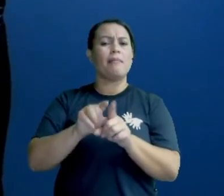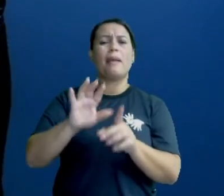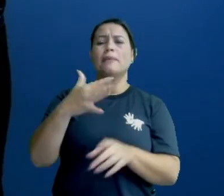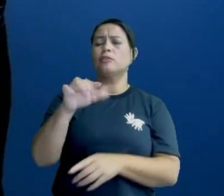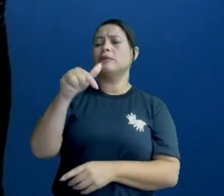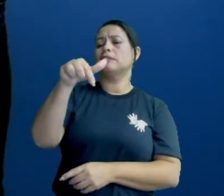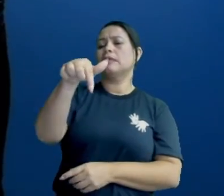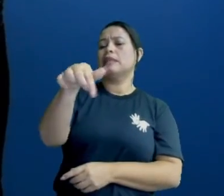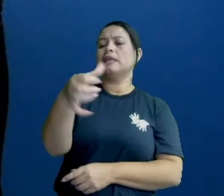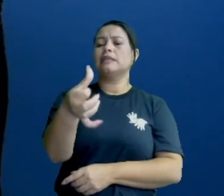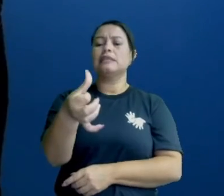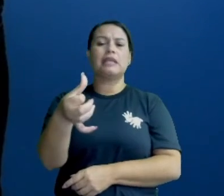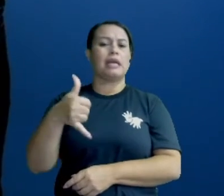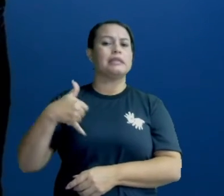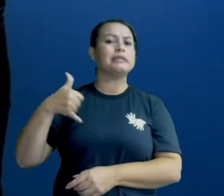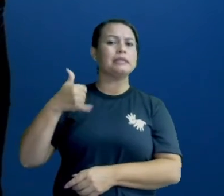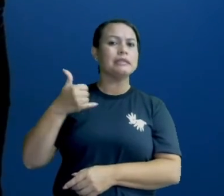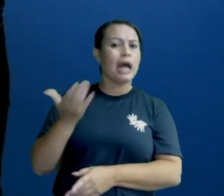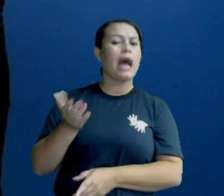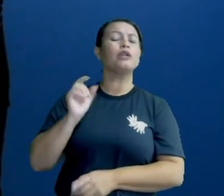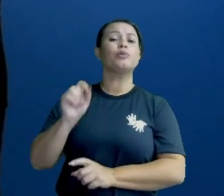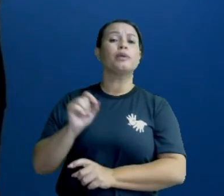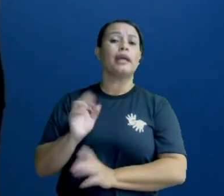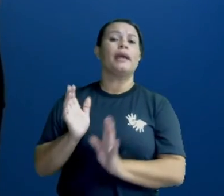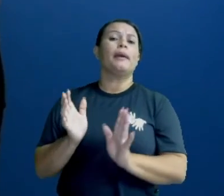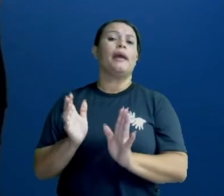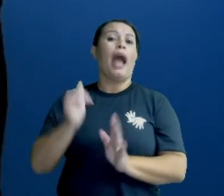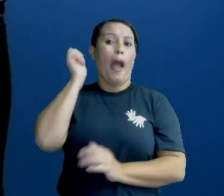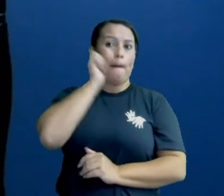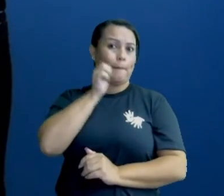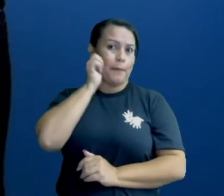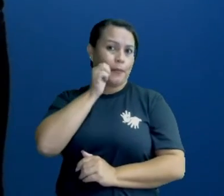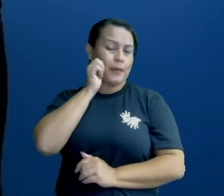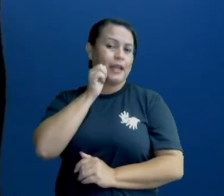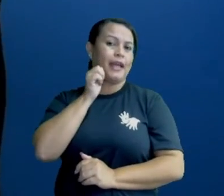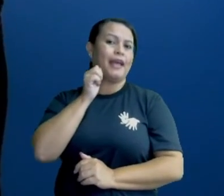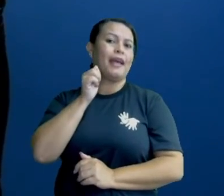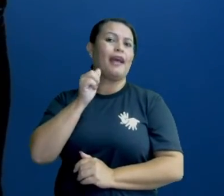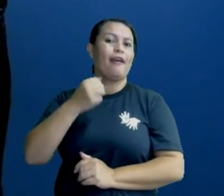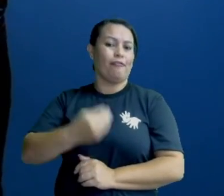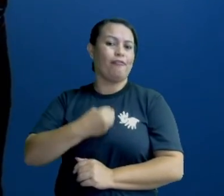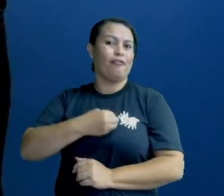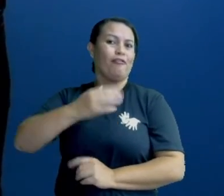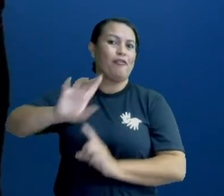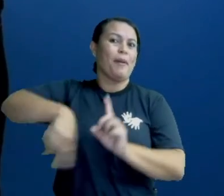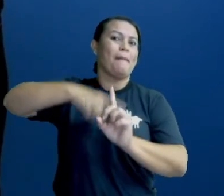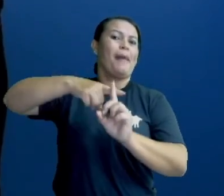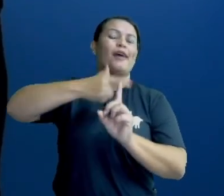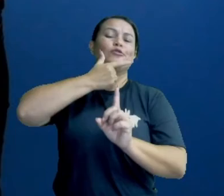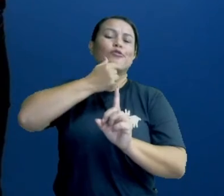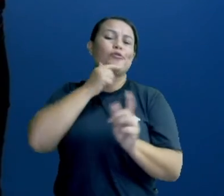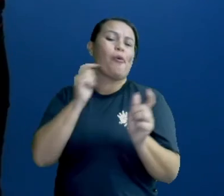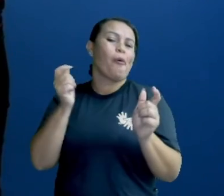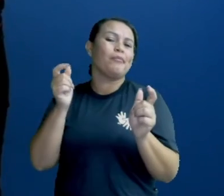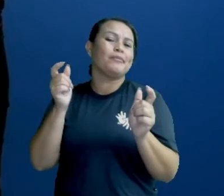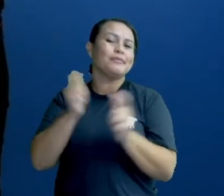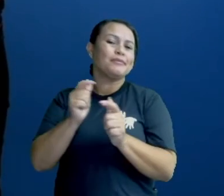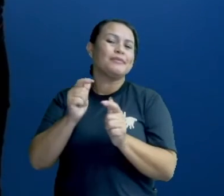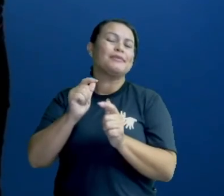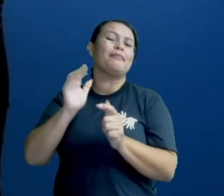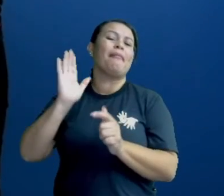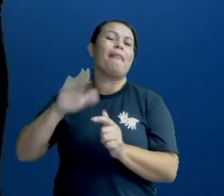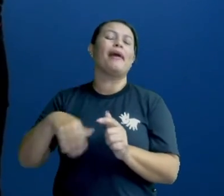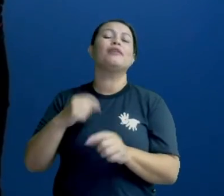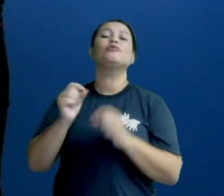76 anos. E, logicamente, é importante falar que a mulher tende a viver mais do que os homens e se a gente for comparar em